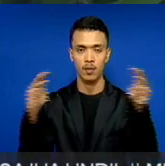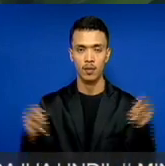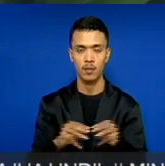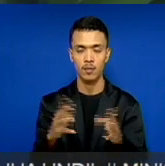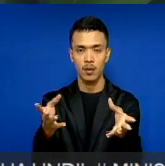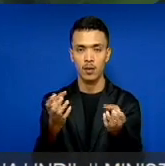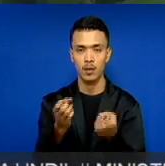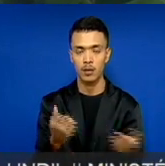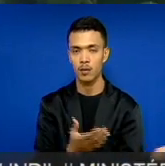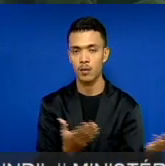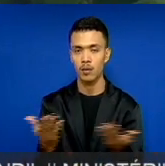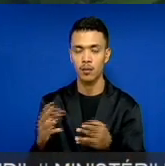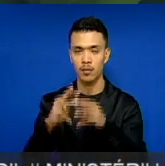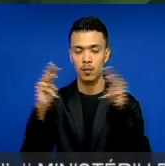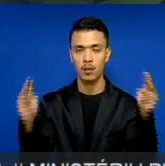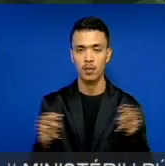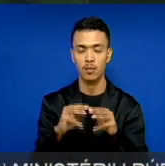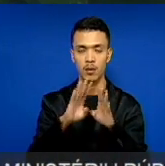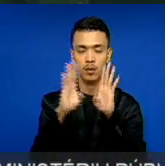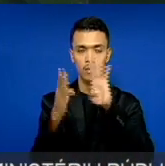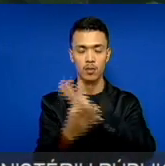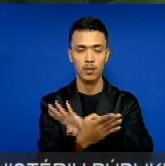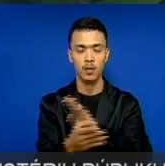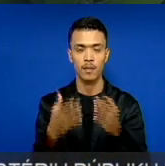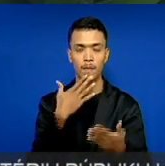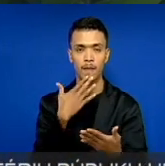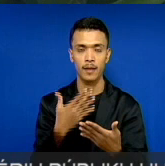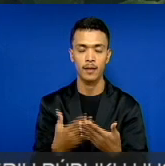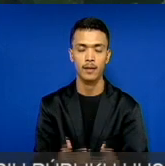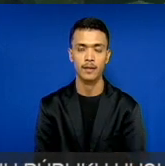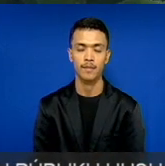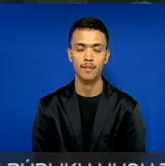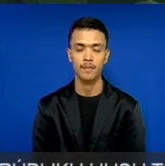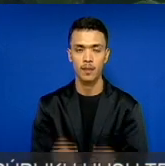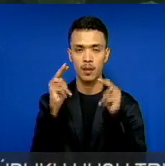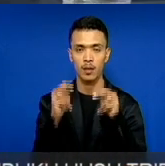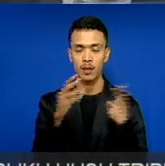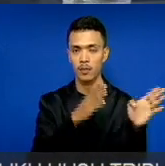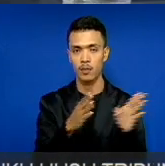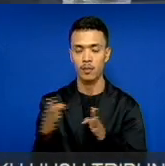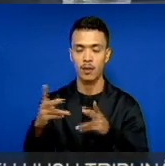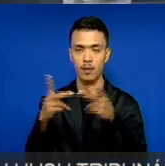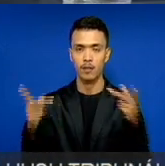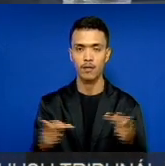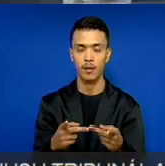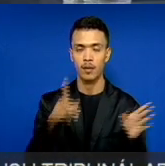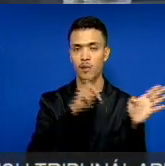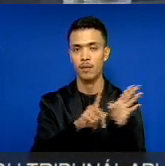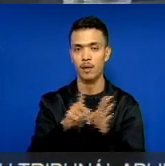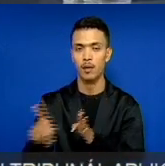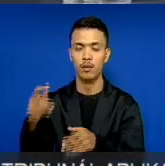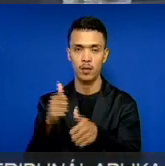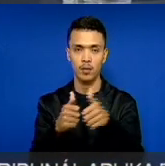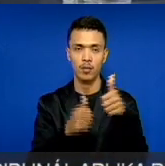nebak sai munisipi sini nebak, mas agora ita tama ba kamras munisipais ne, ita tinggi prepara kondisi. Plano hirak ne